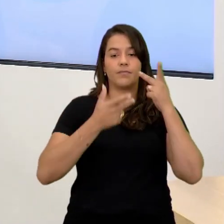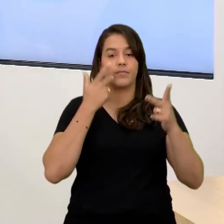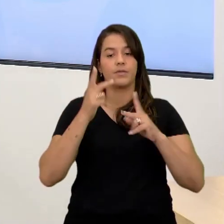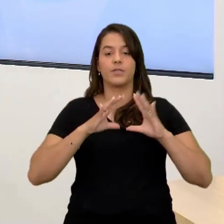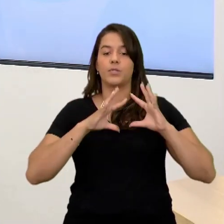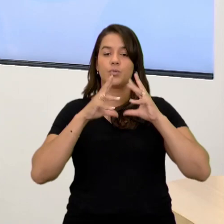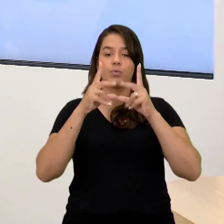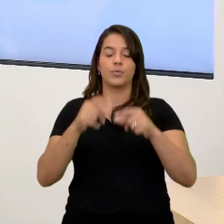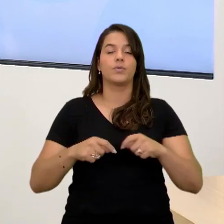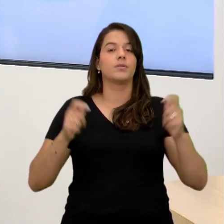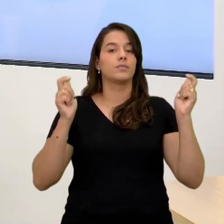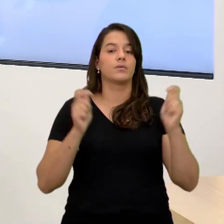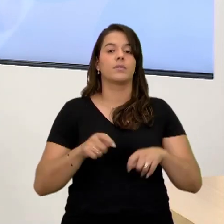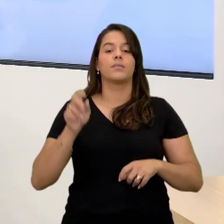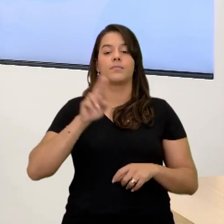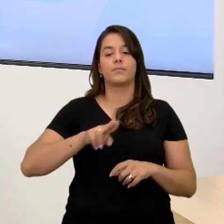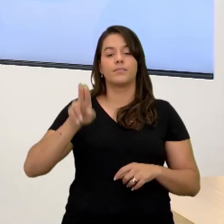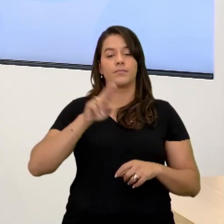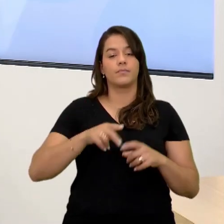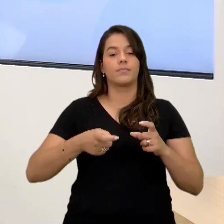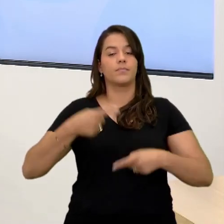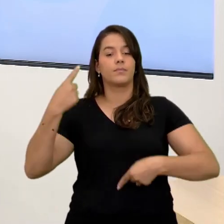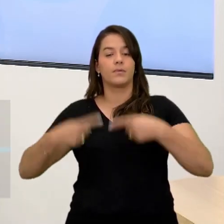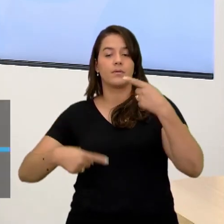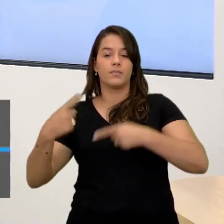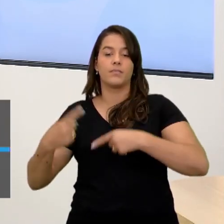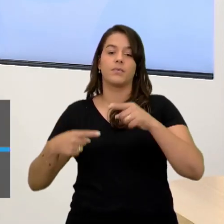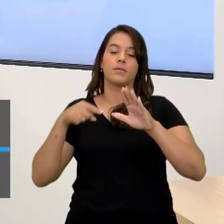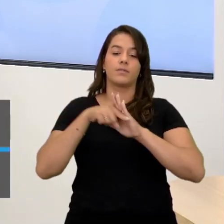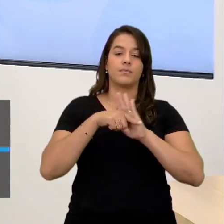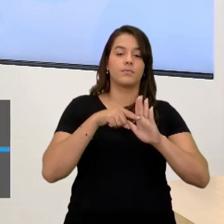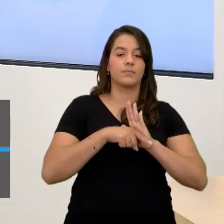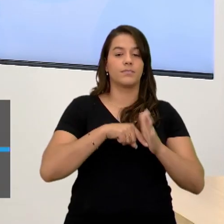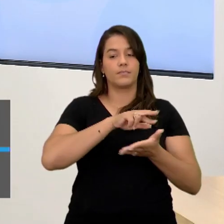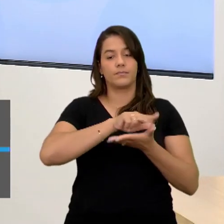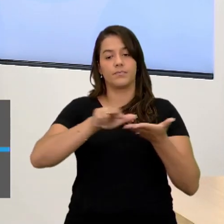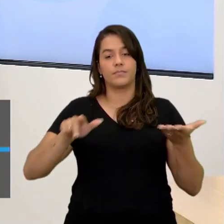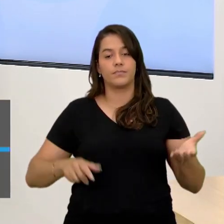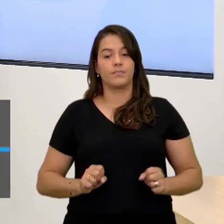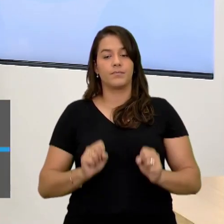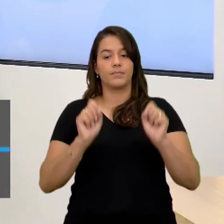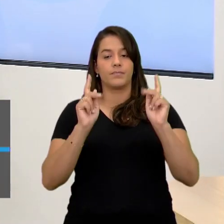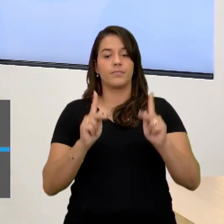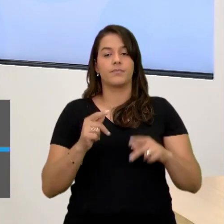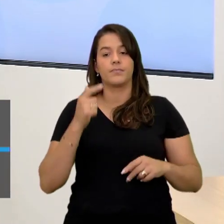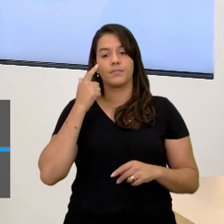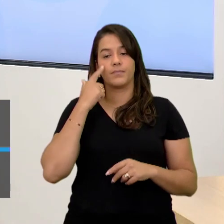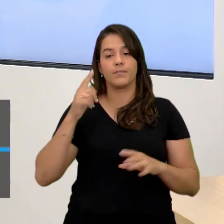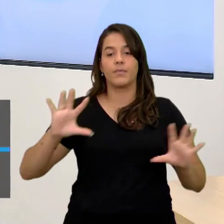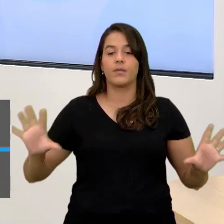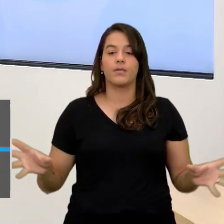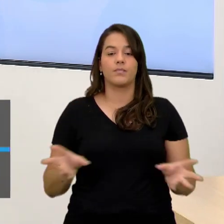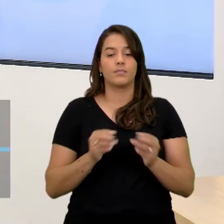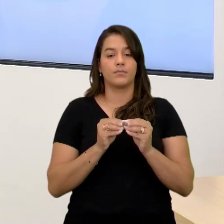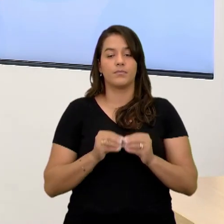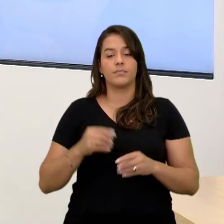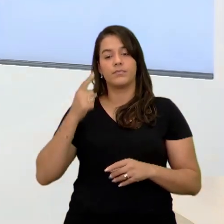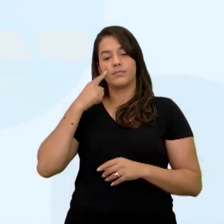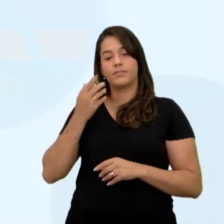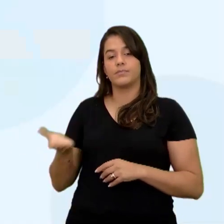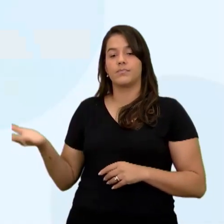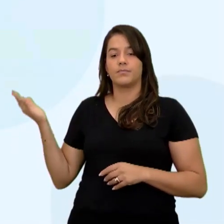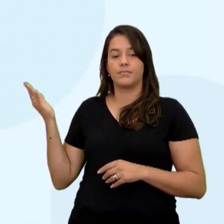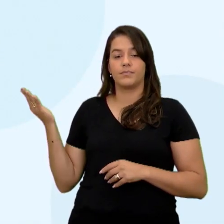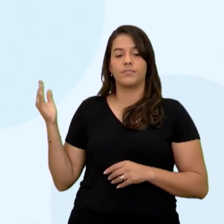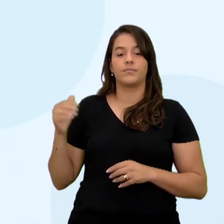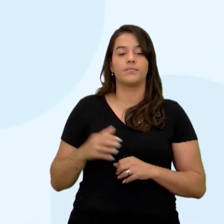digitais que podemos utilizar, debates, pesquisas, tal, envolve tudo isso. Certo? Aí fazendo um resumão na tela, tá com vocês,